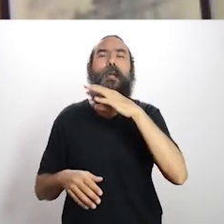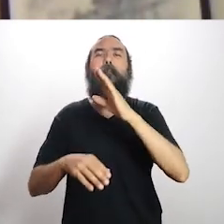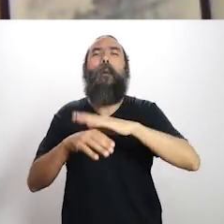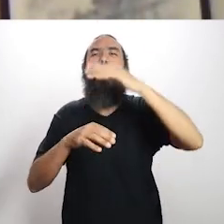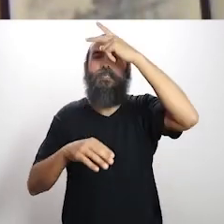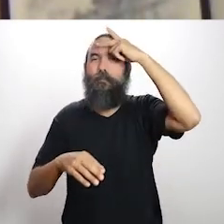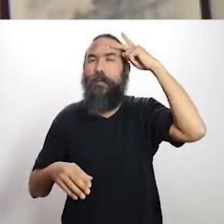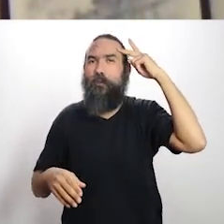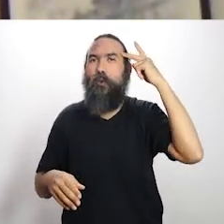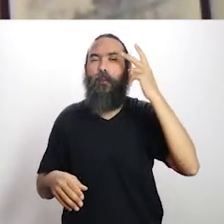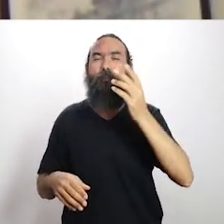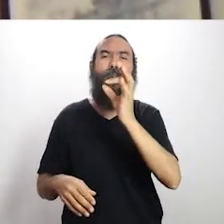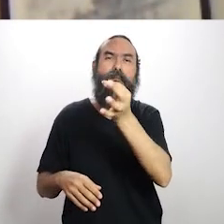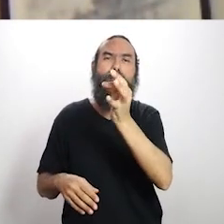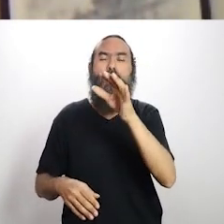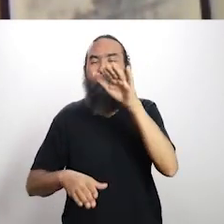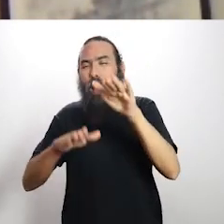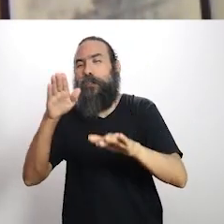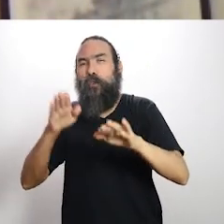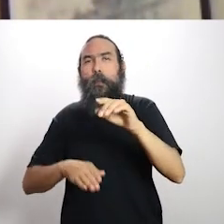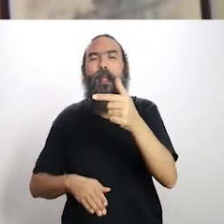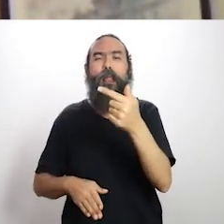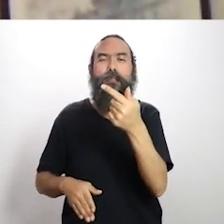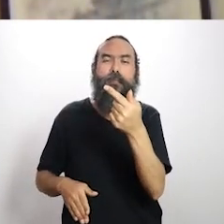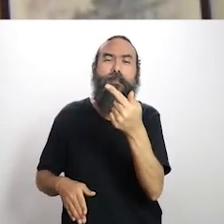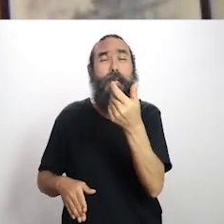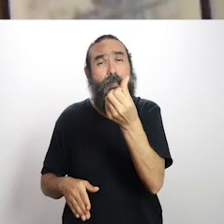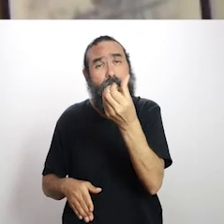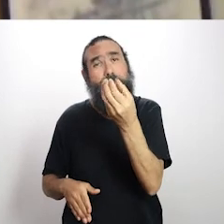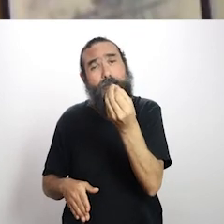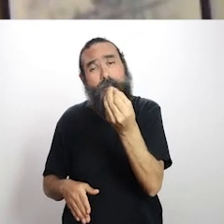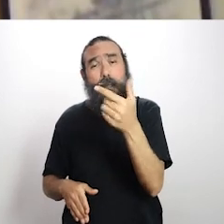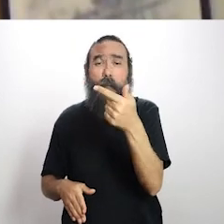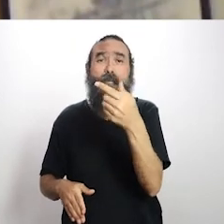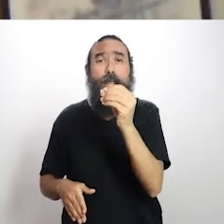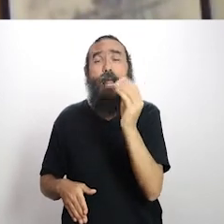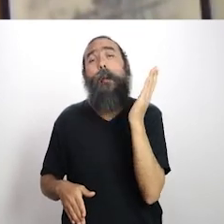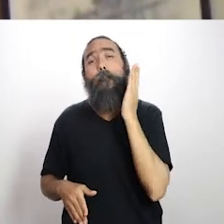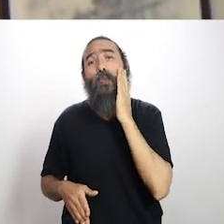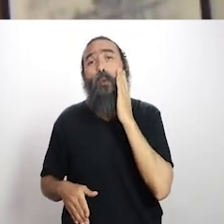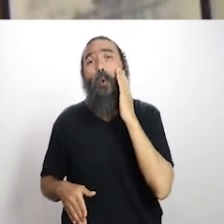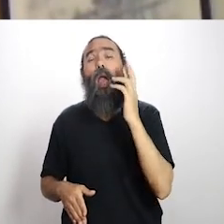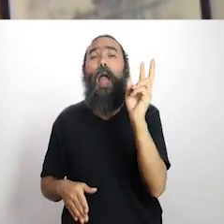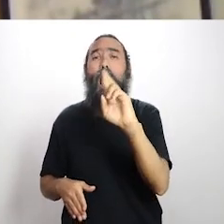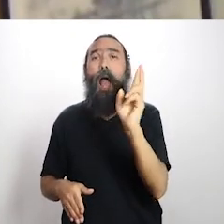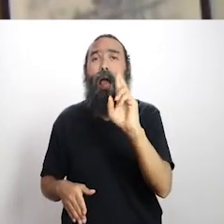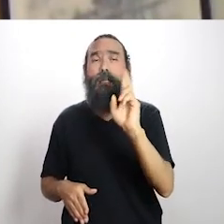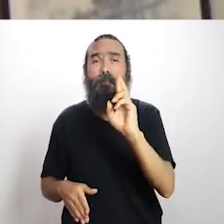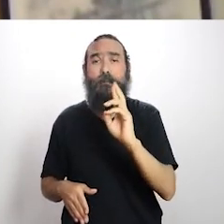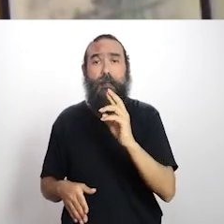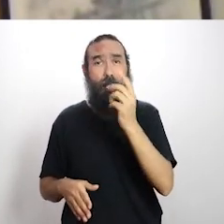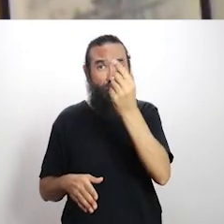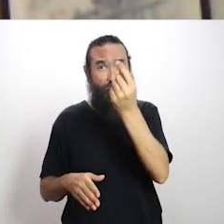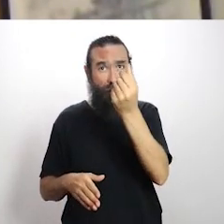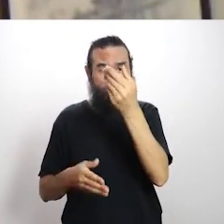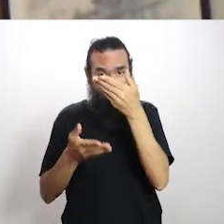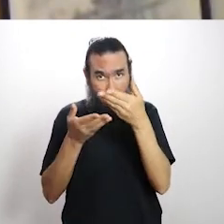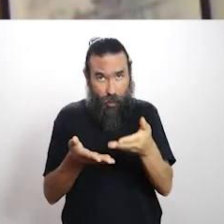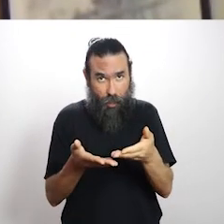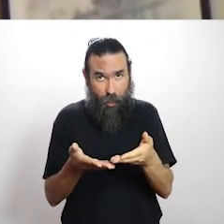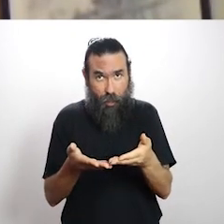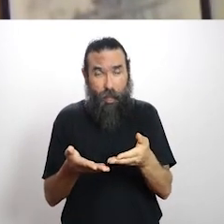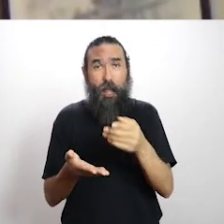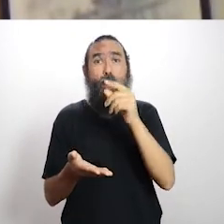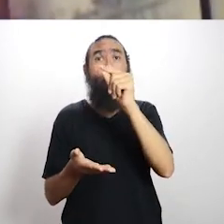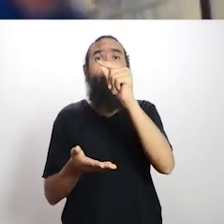Jorge a aldeia multiétnica pode ser caracterizada como um outro espaço não é não é